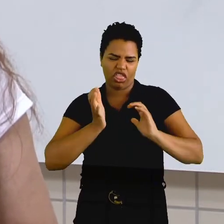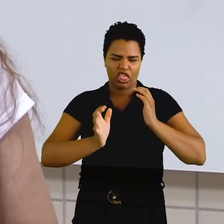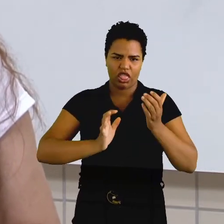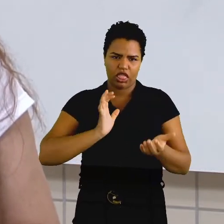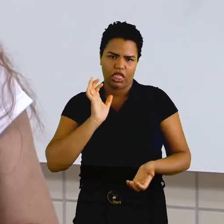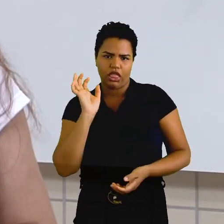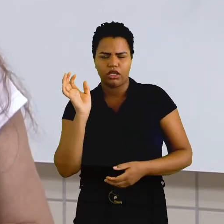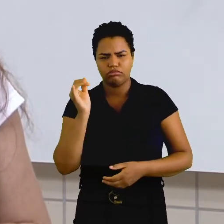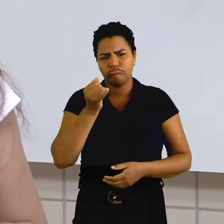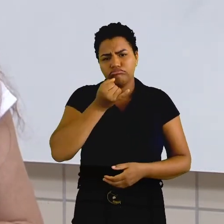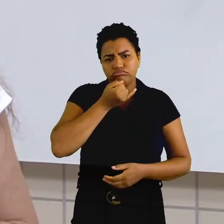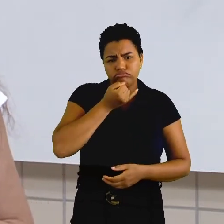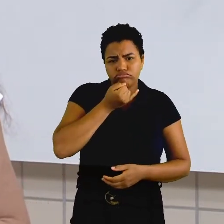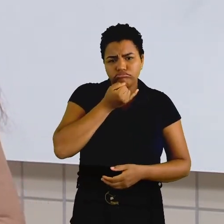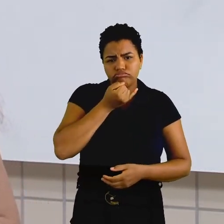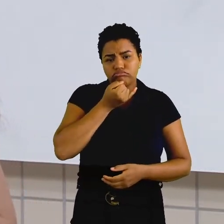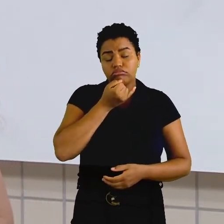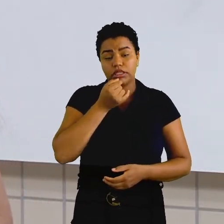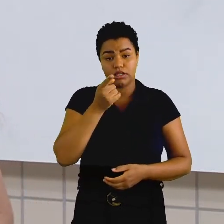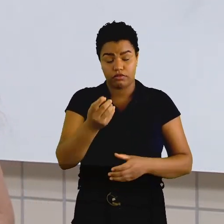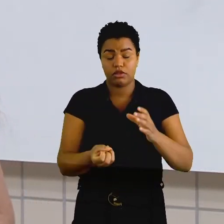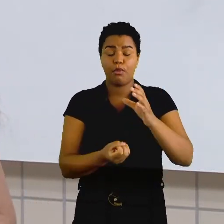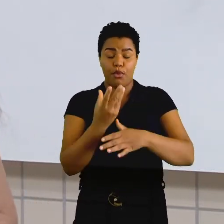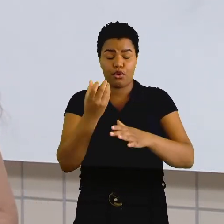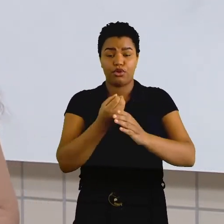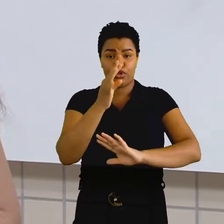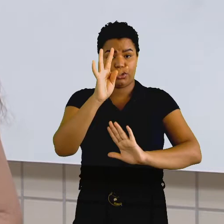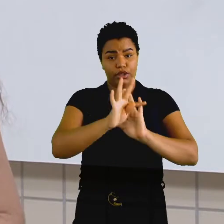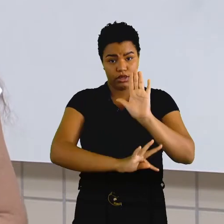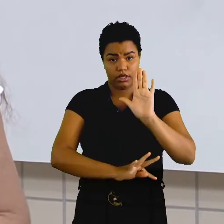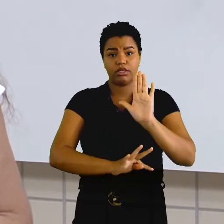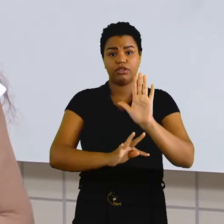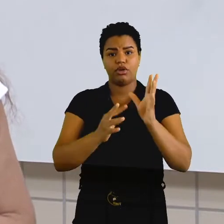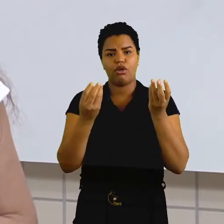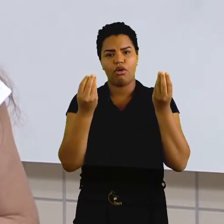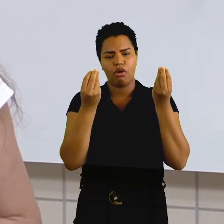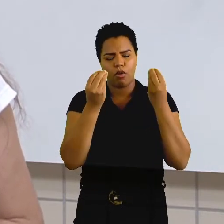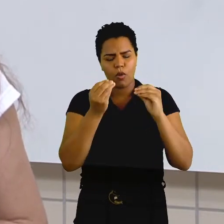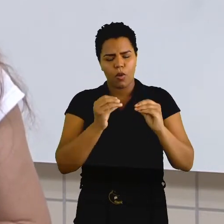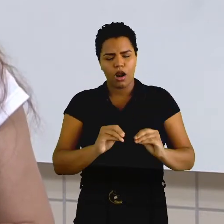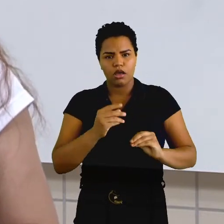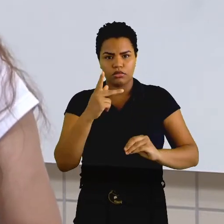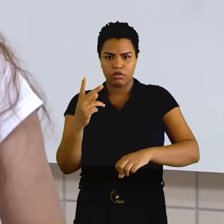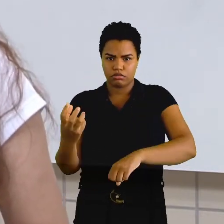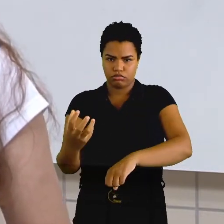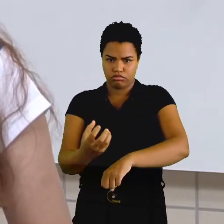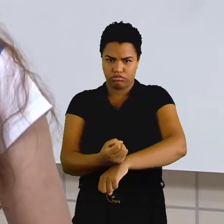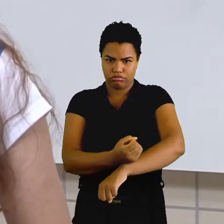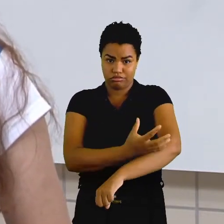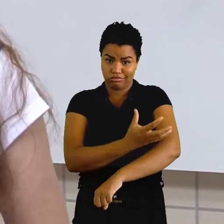tristeza. Então, vocês vão produzir um texto colocando esses seus sentimentos. O que